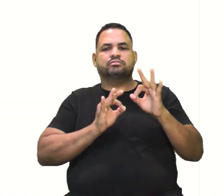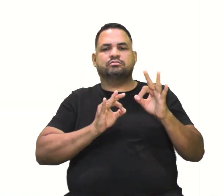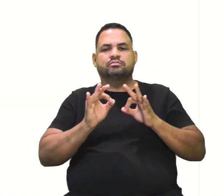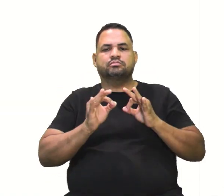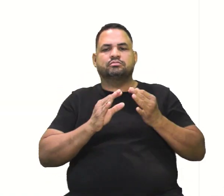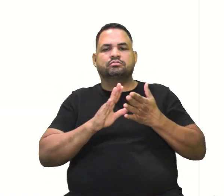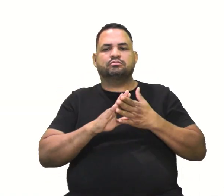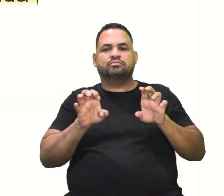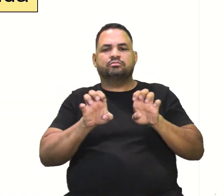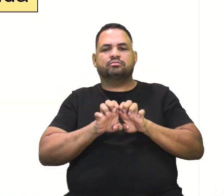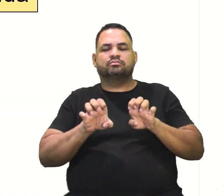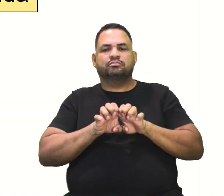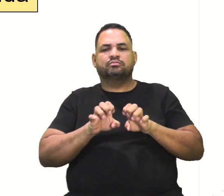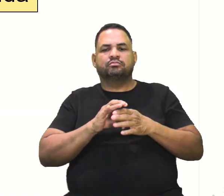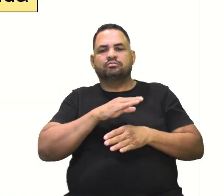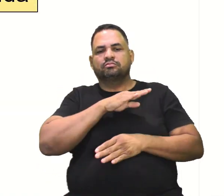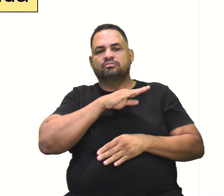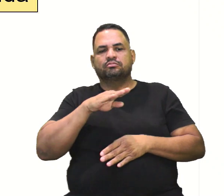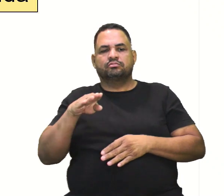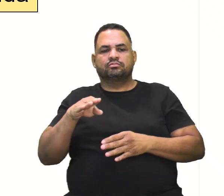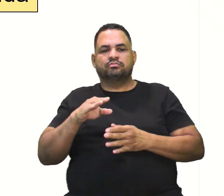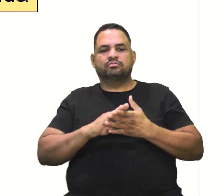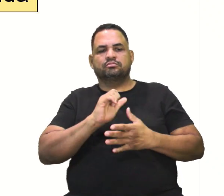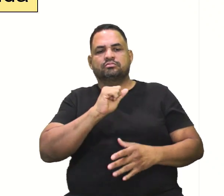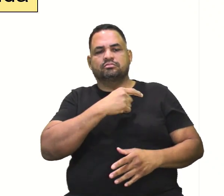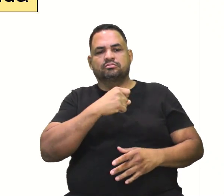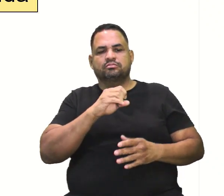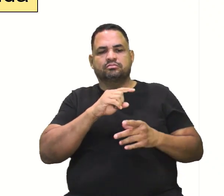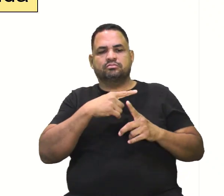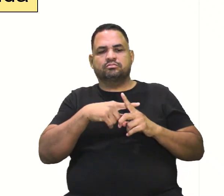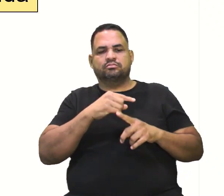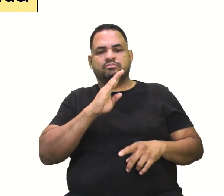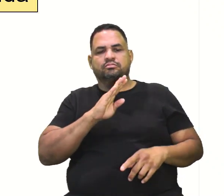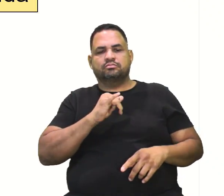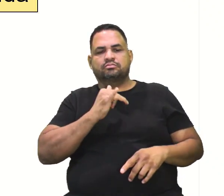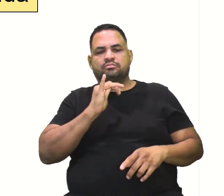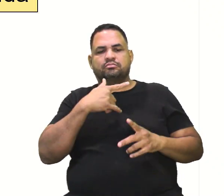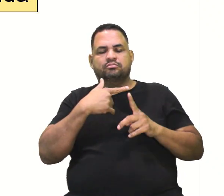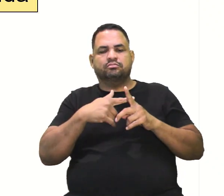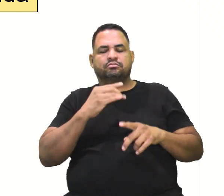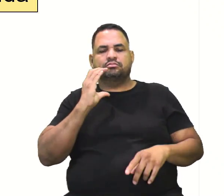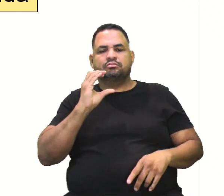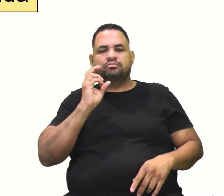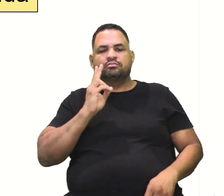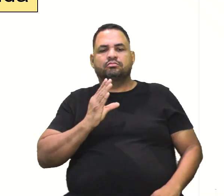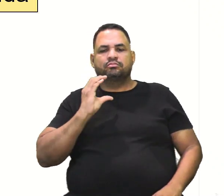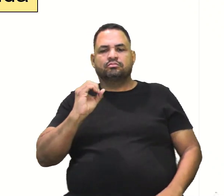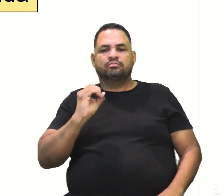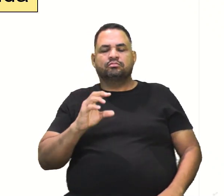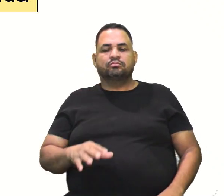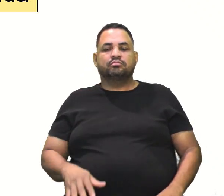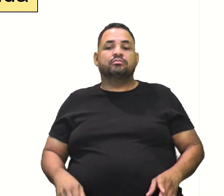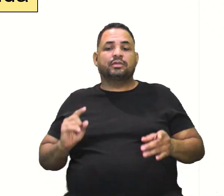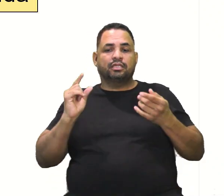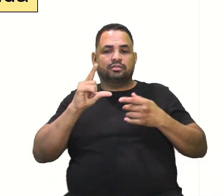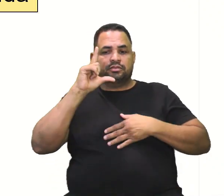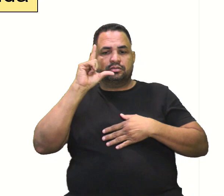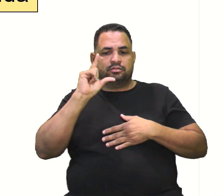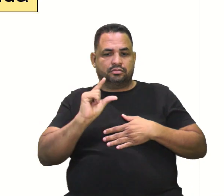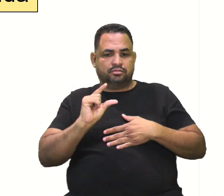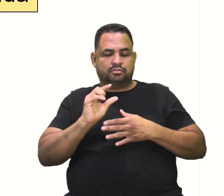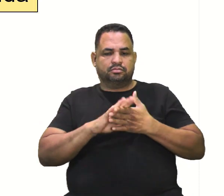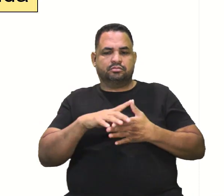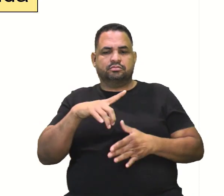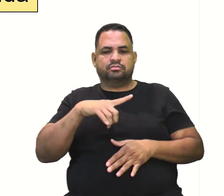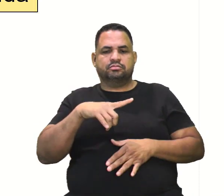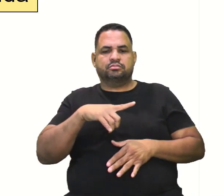de equação da reta. Existe a forma geral, que é ax mais by mais c igual a zero. E tem a